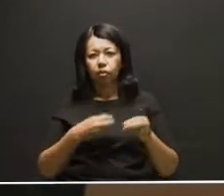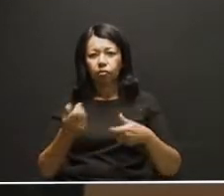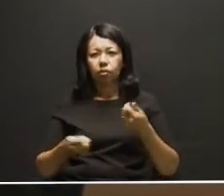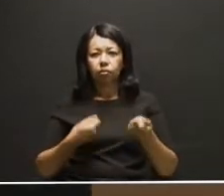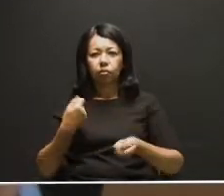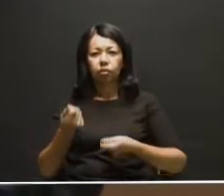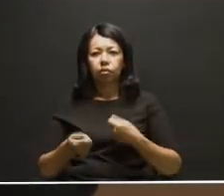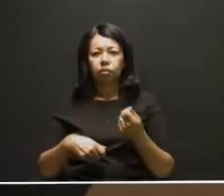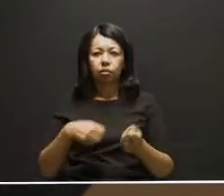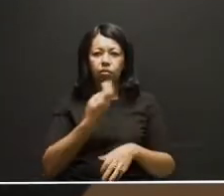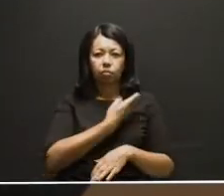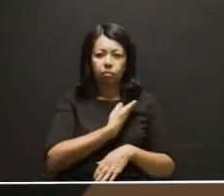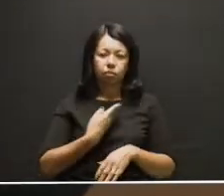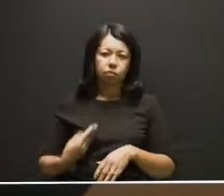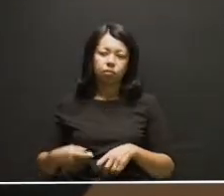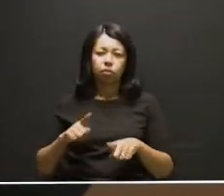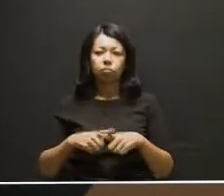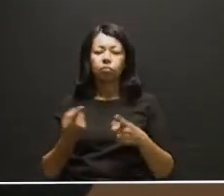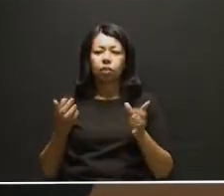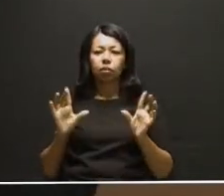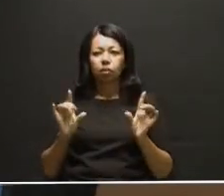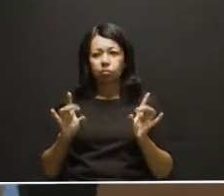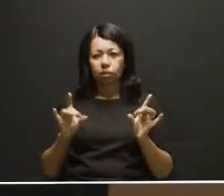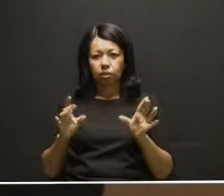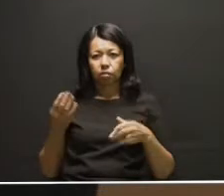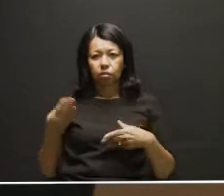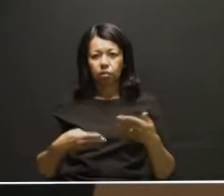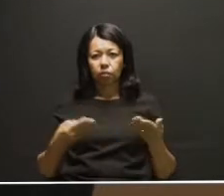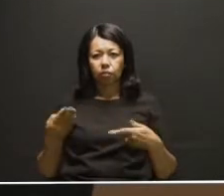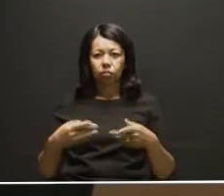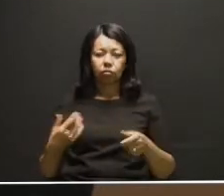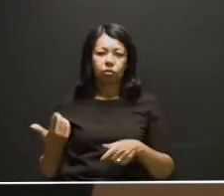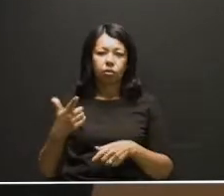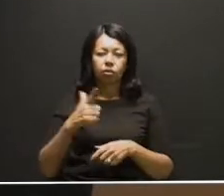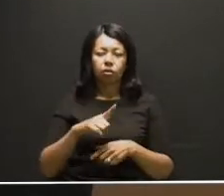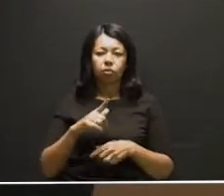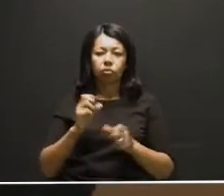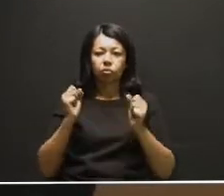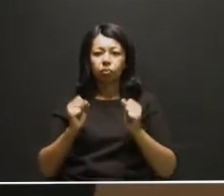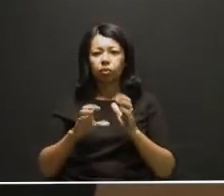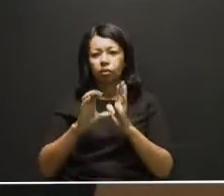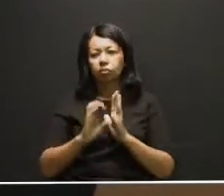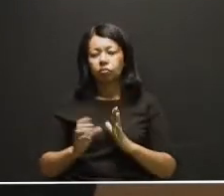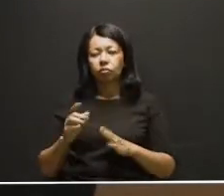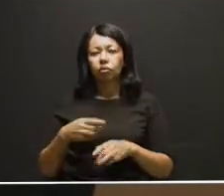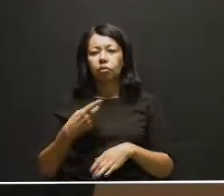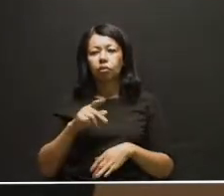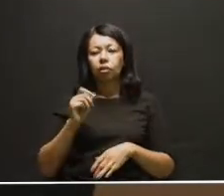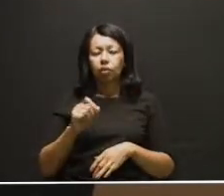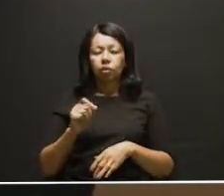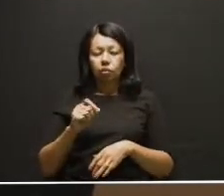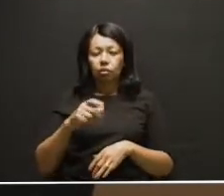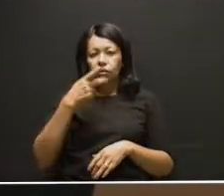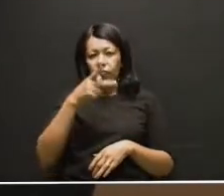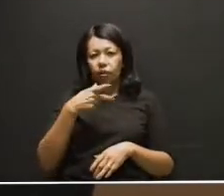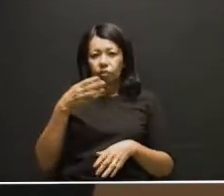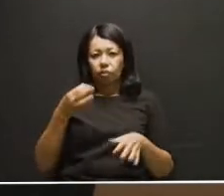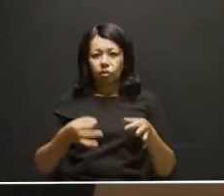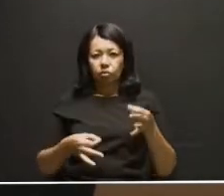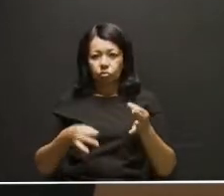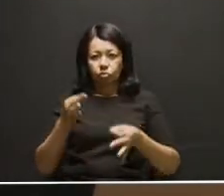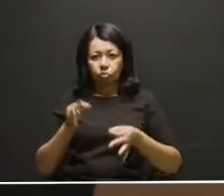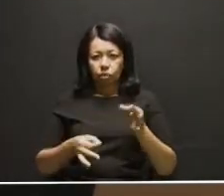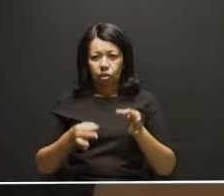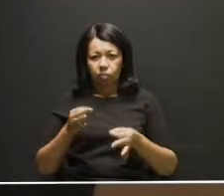pública mais especificamente a servidores e órgãos do poder executivo nesse sentido cito o julgamento